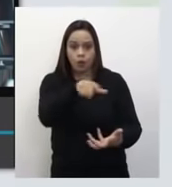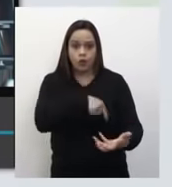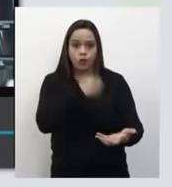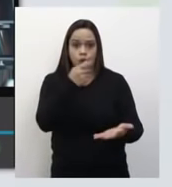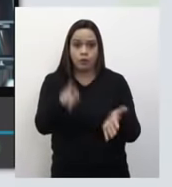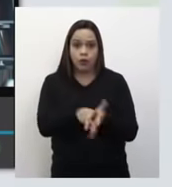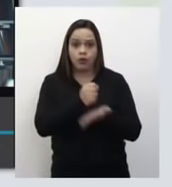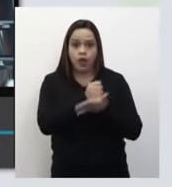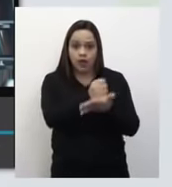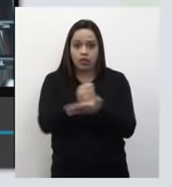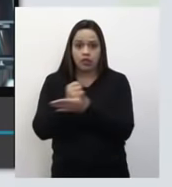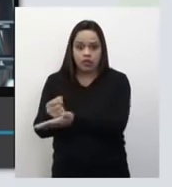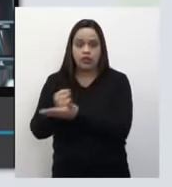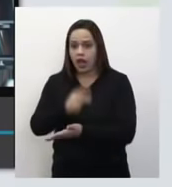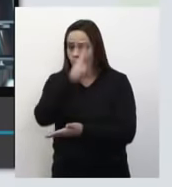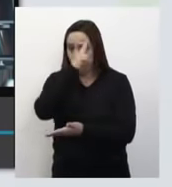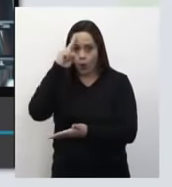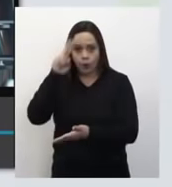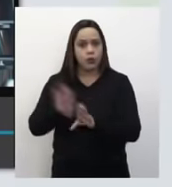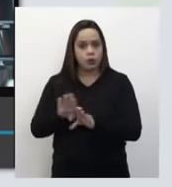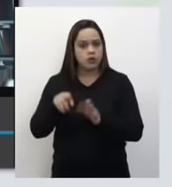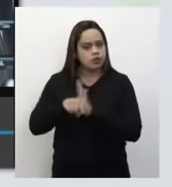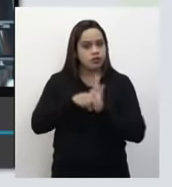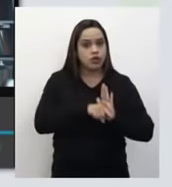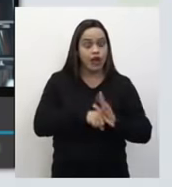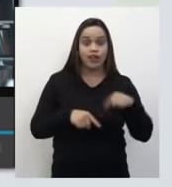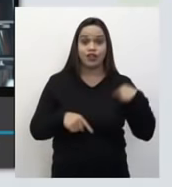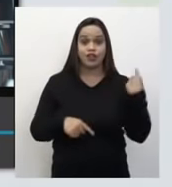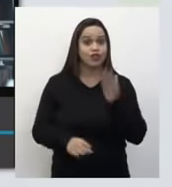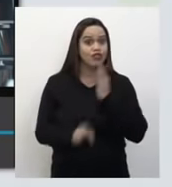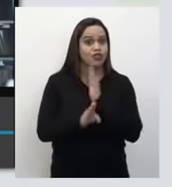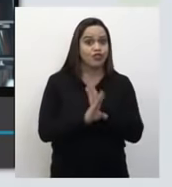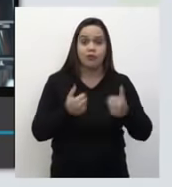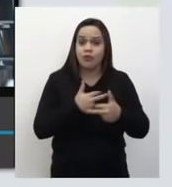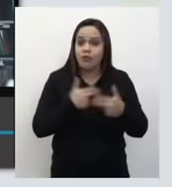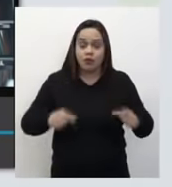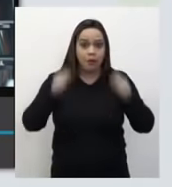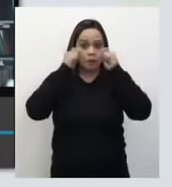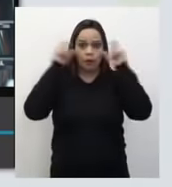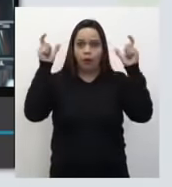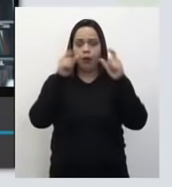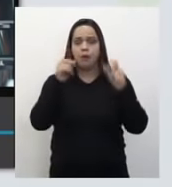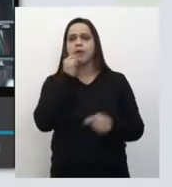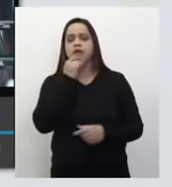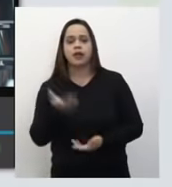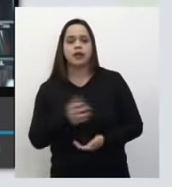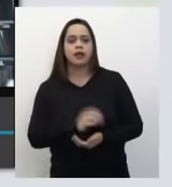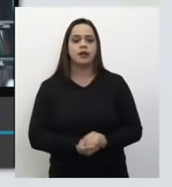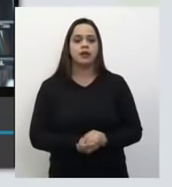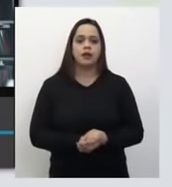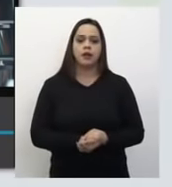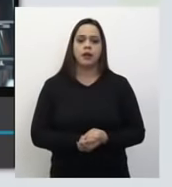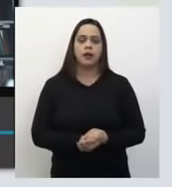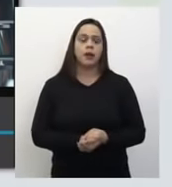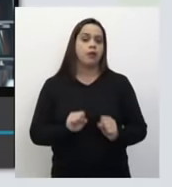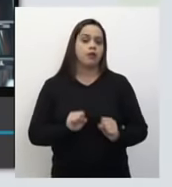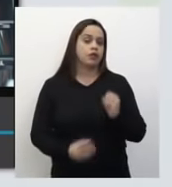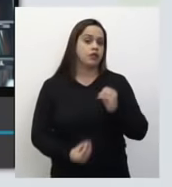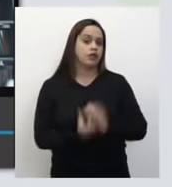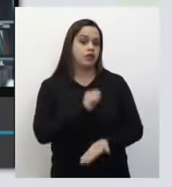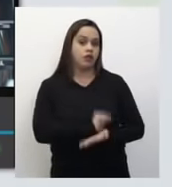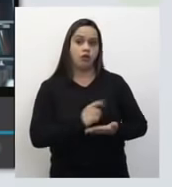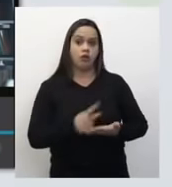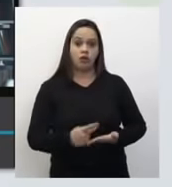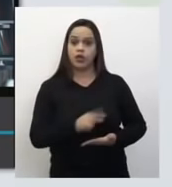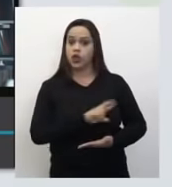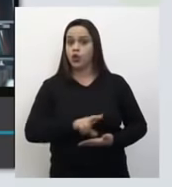né? E muitas vezes a gente descobre coisas muito interessantes, né? Então, por exemplo, você poderia criar ou desenvolver um aplicativo que